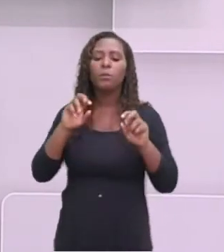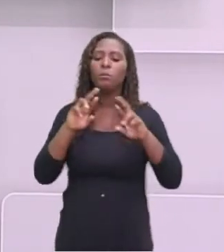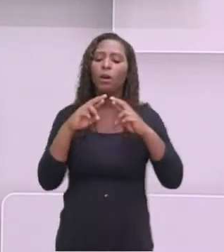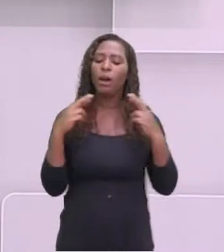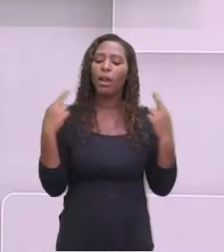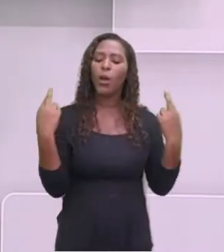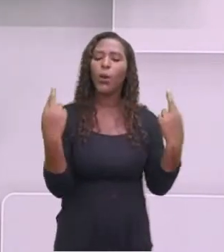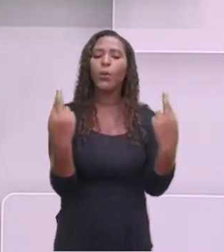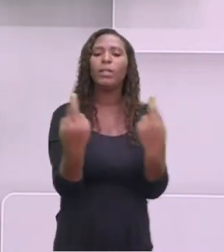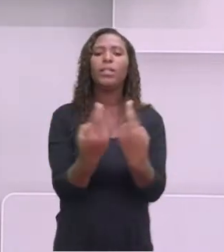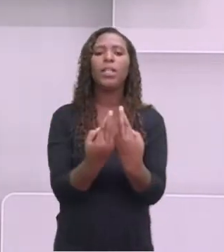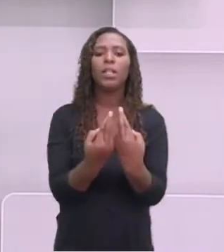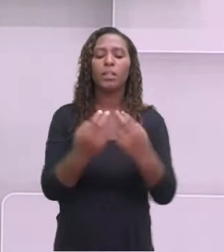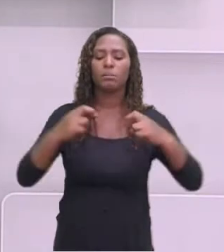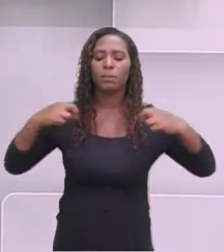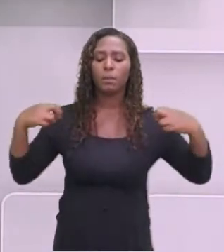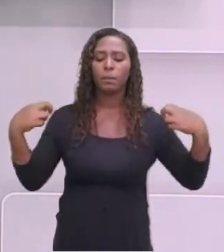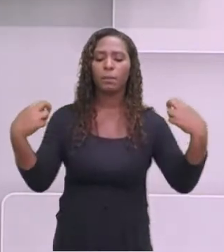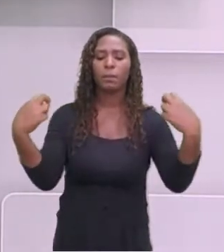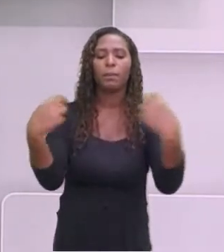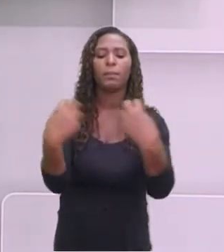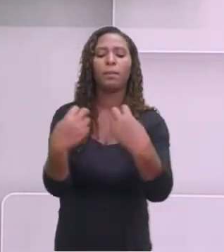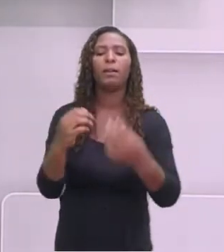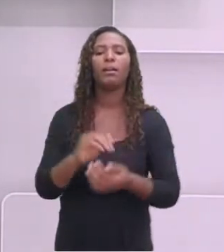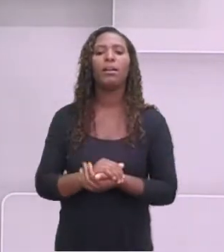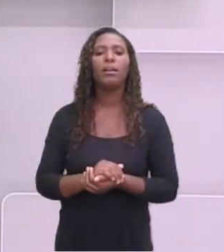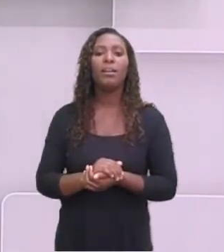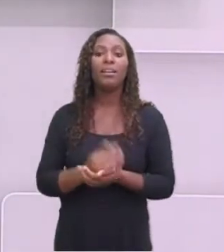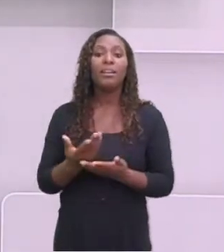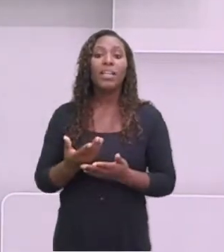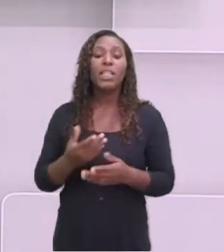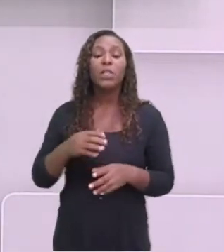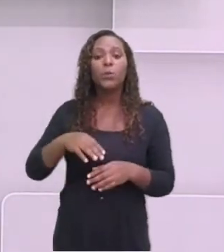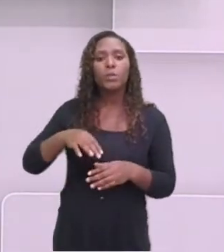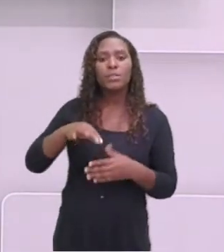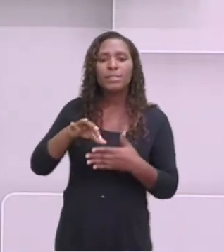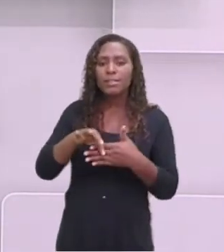conselho e os líderes, chamados os principais,